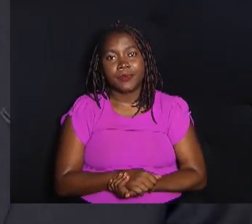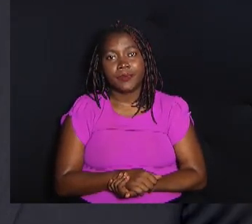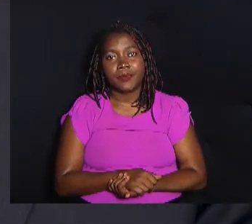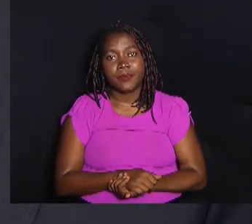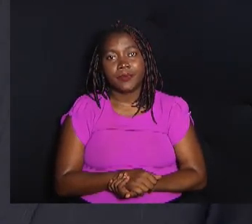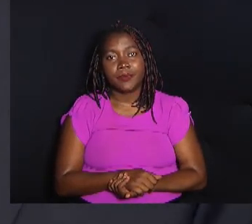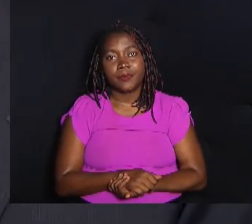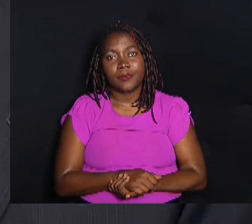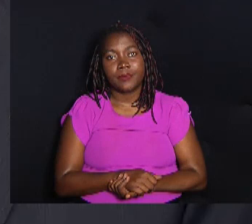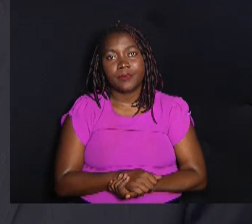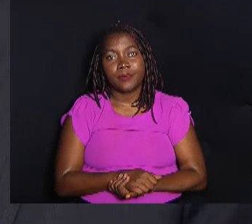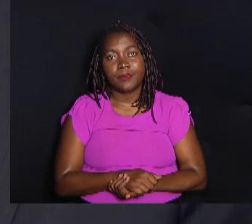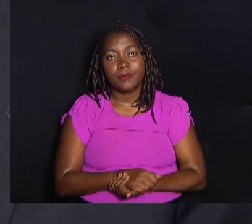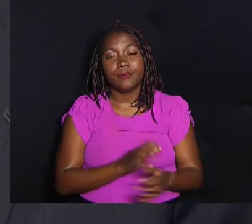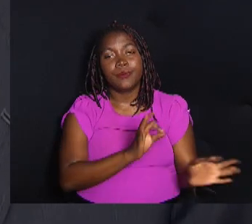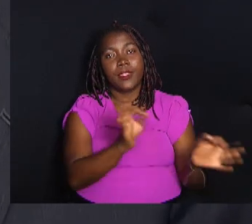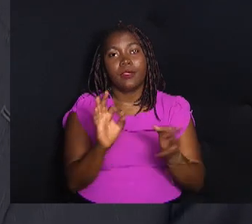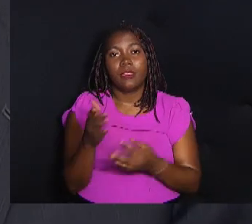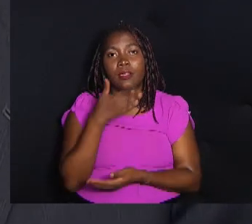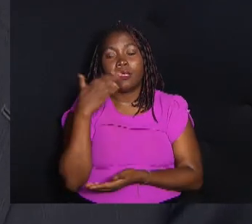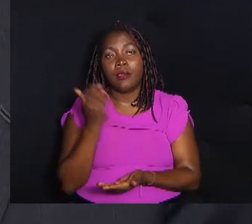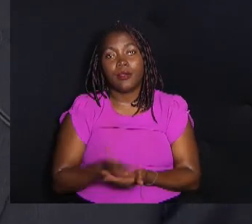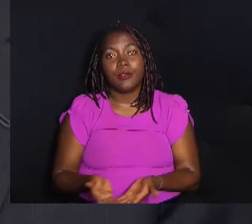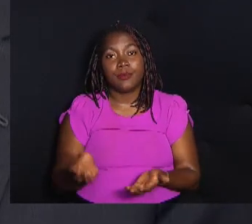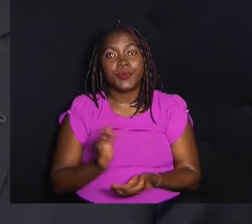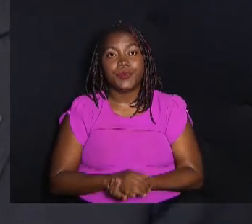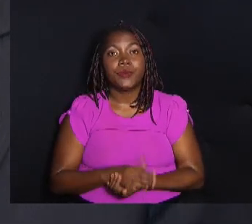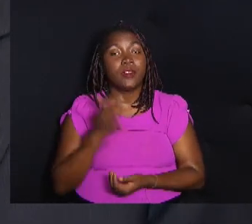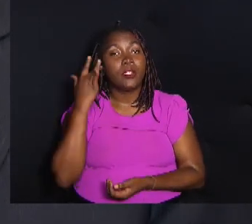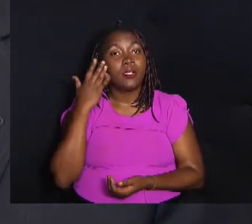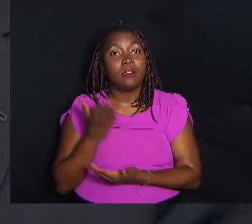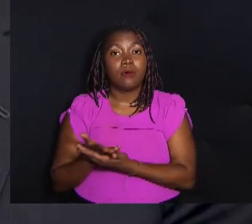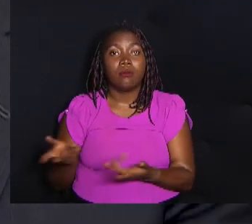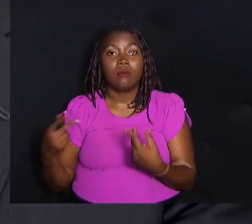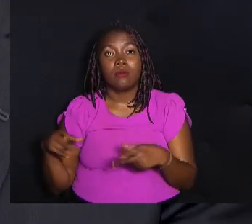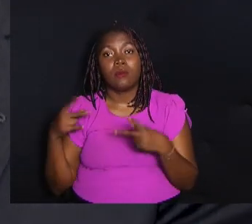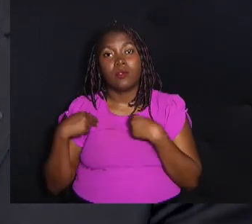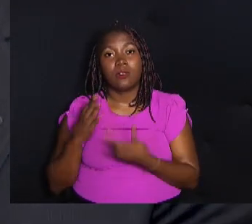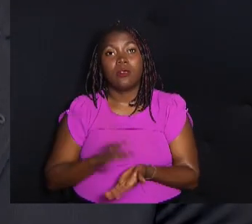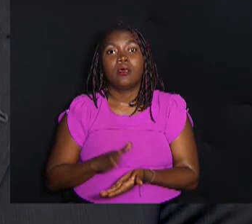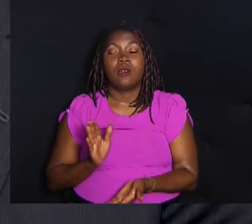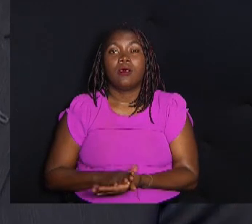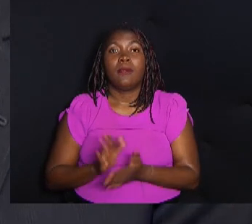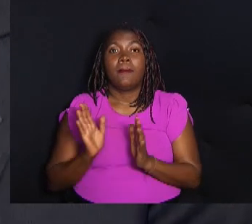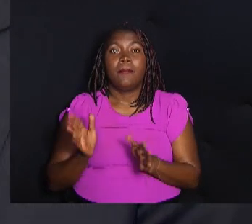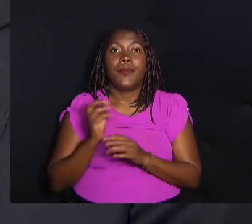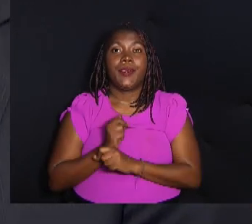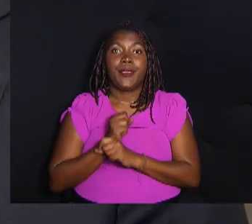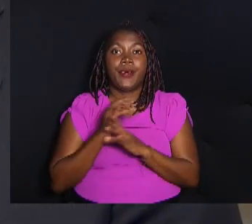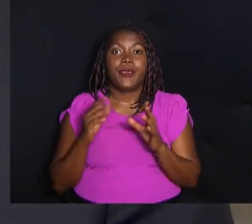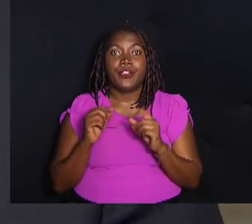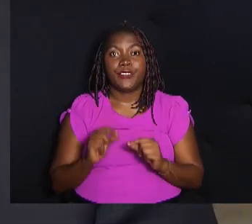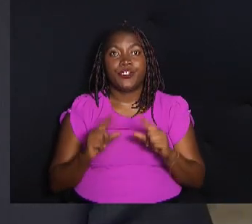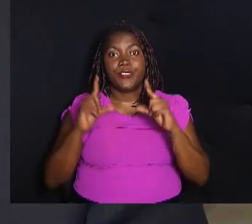a malha rodoviária ao redor de Campinas ela é Ela é digna de muito elogio Mas há uma expectativa de aumento inclusive